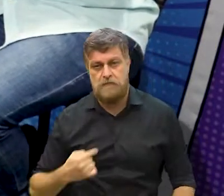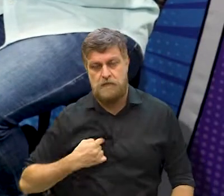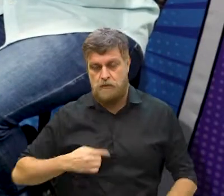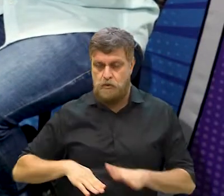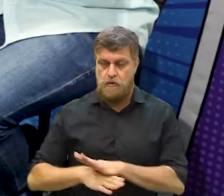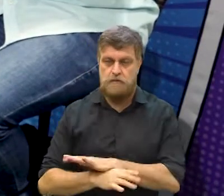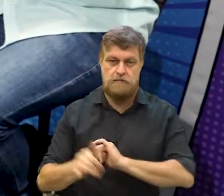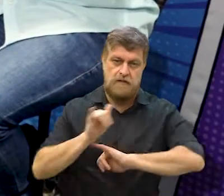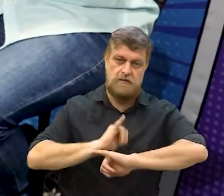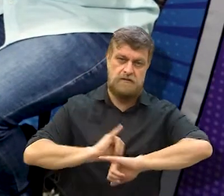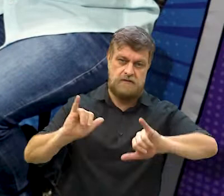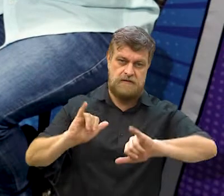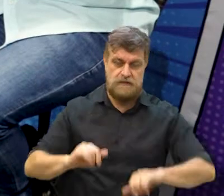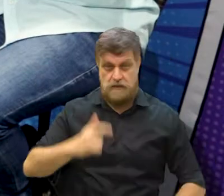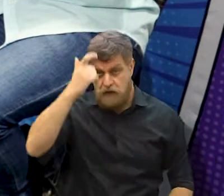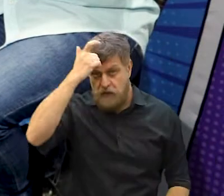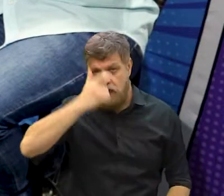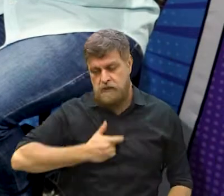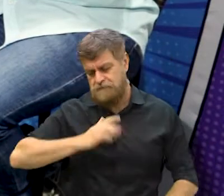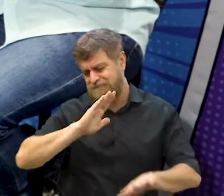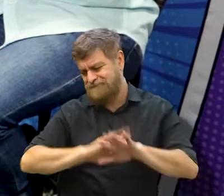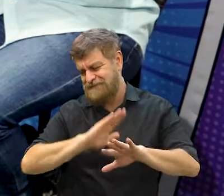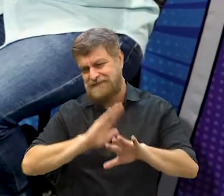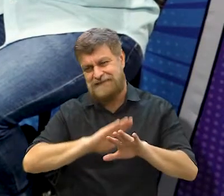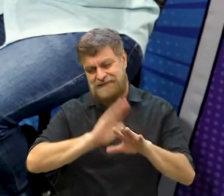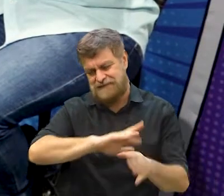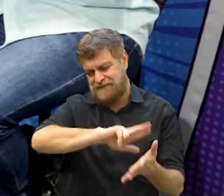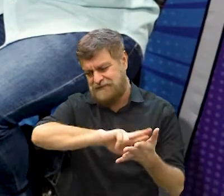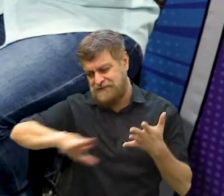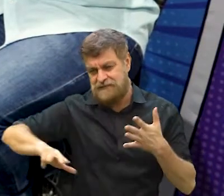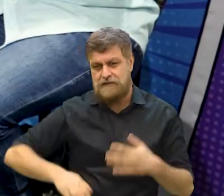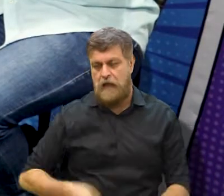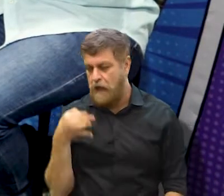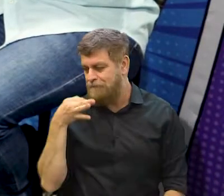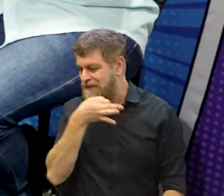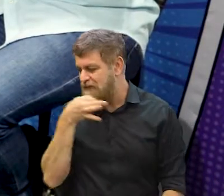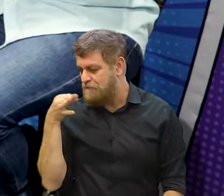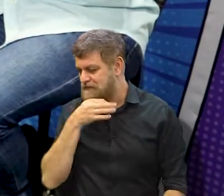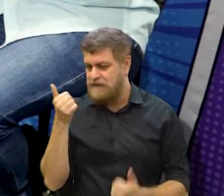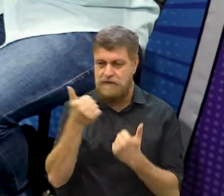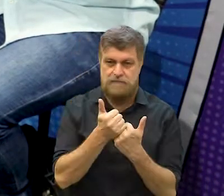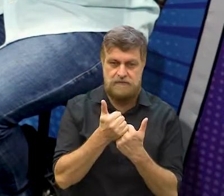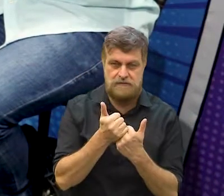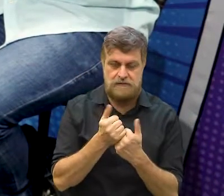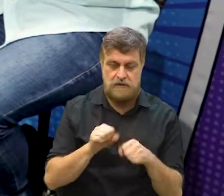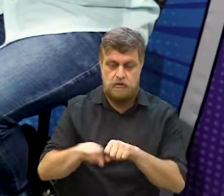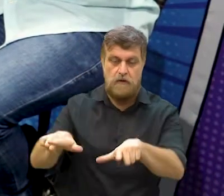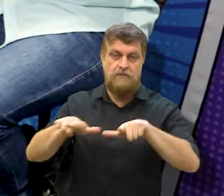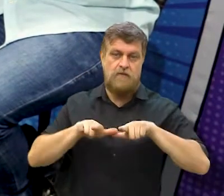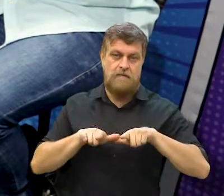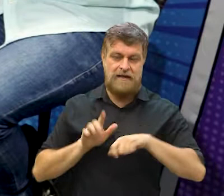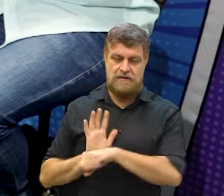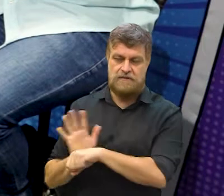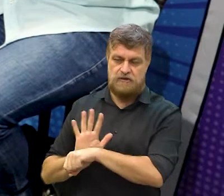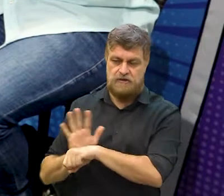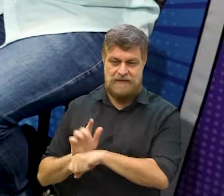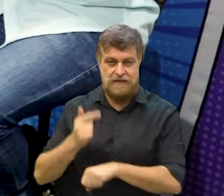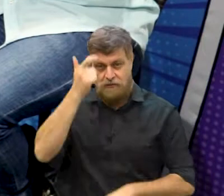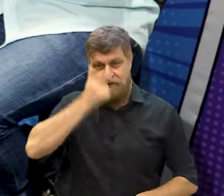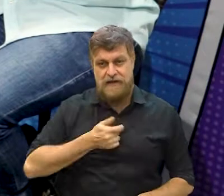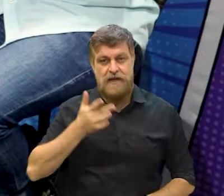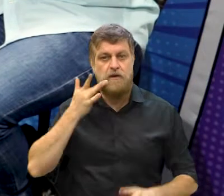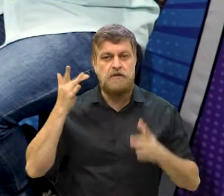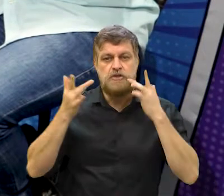dizer... Primeiro, eu faço várias coisas, eu sou dublador, eu sou formado em artes cênicas, eu fui professor